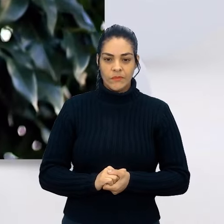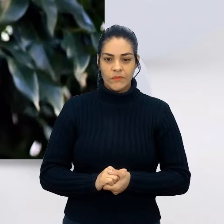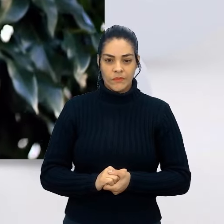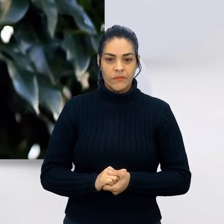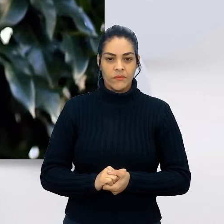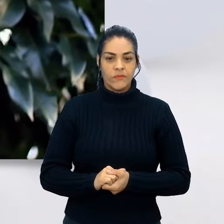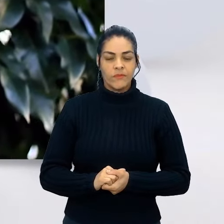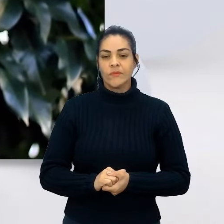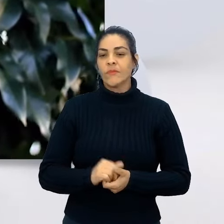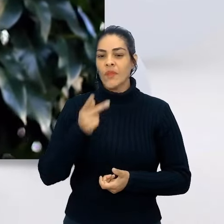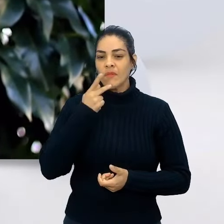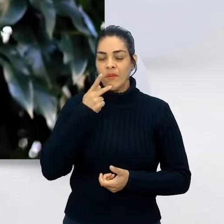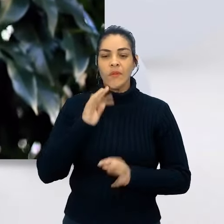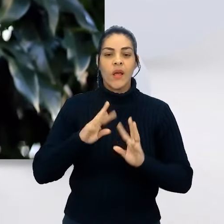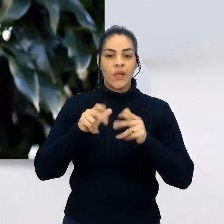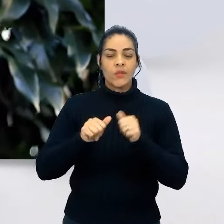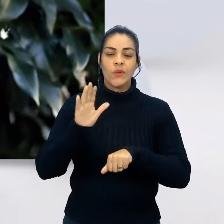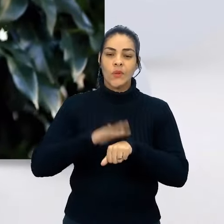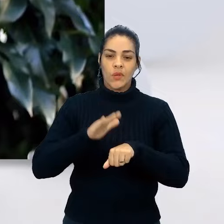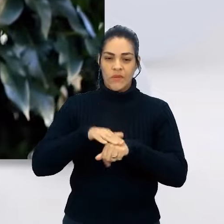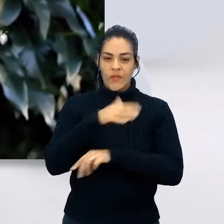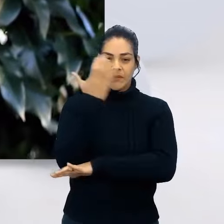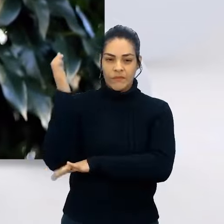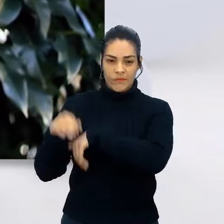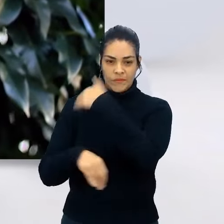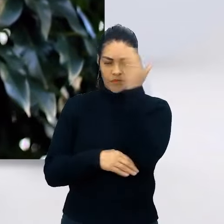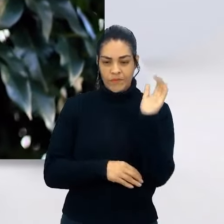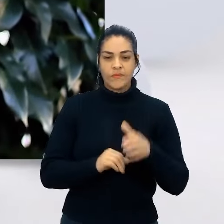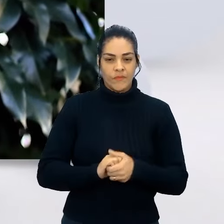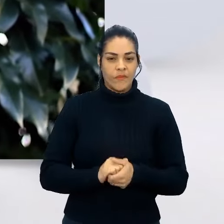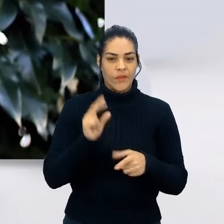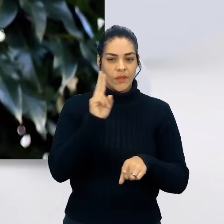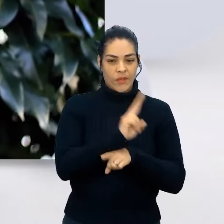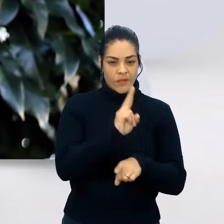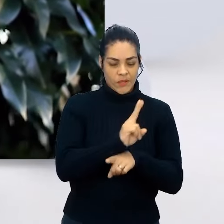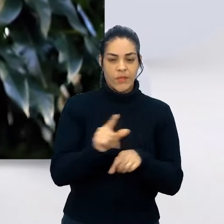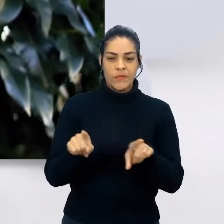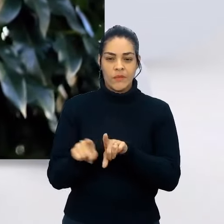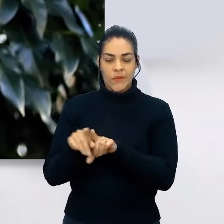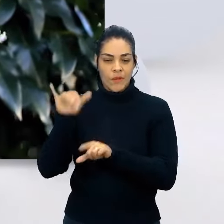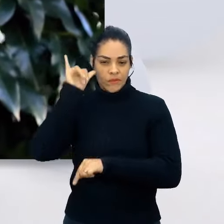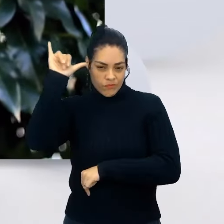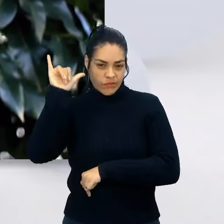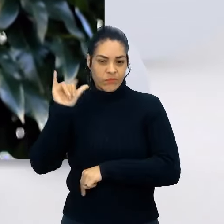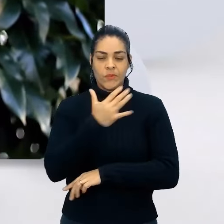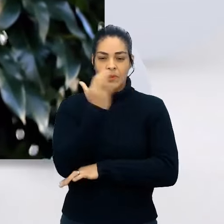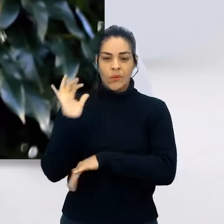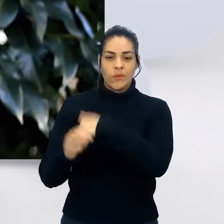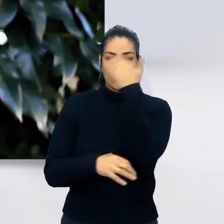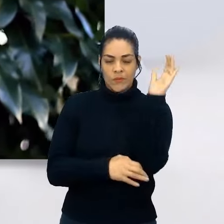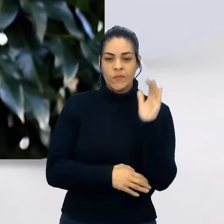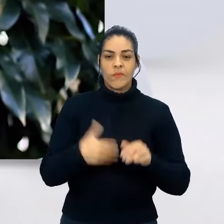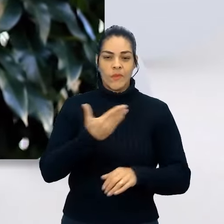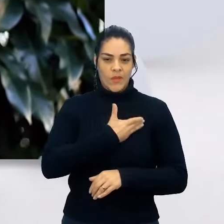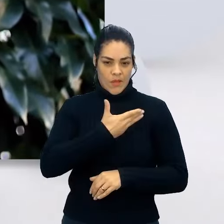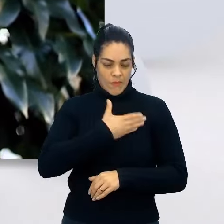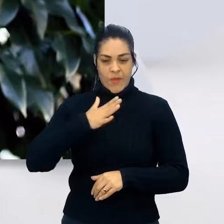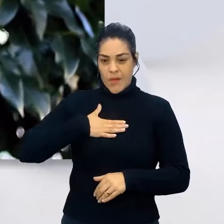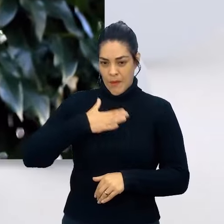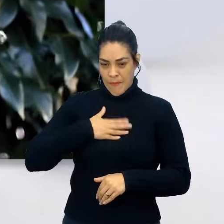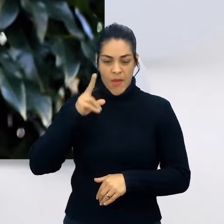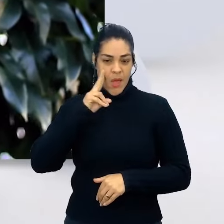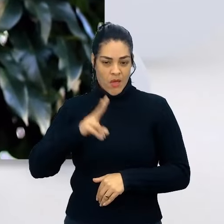No vídeo que eu falo sobre o que faz um engenheiro ambiental, eu citei as palavras preservação e conservação do meio ambiente. E uma amiga pessoal minha, que